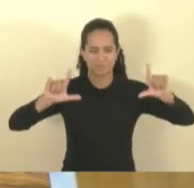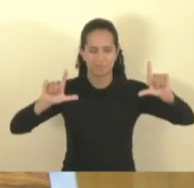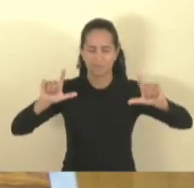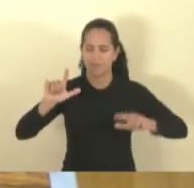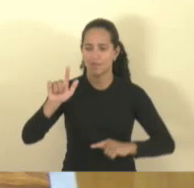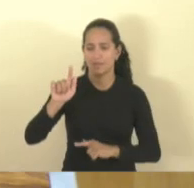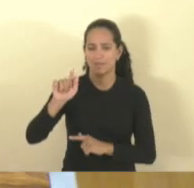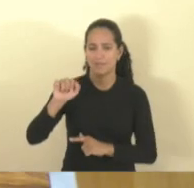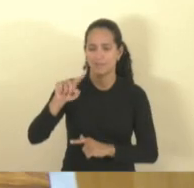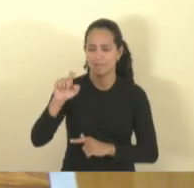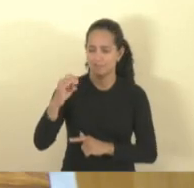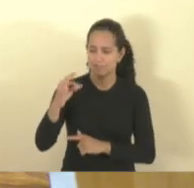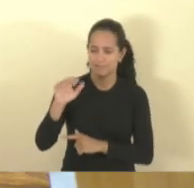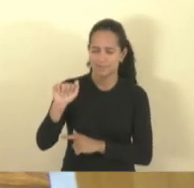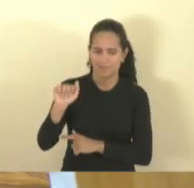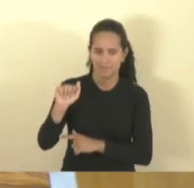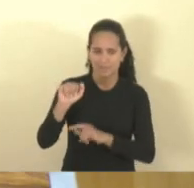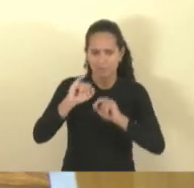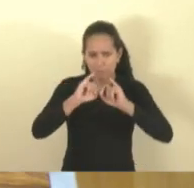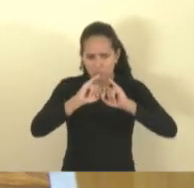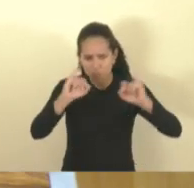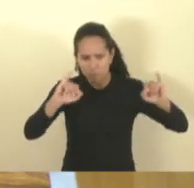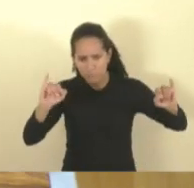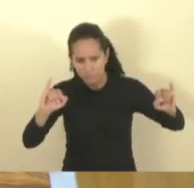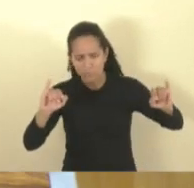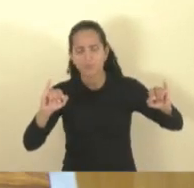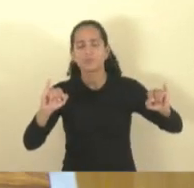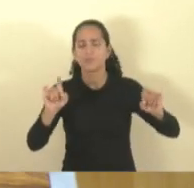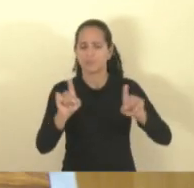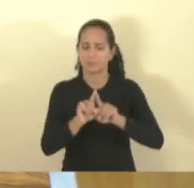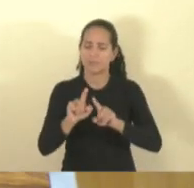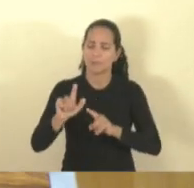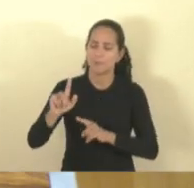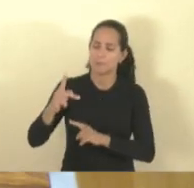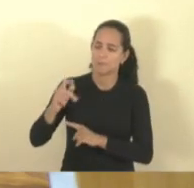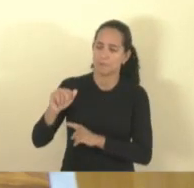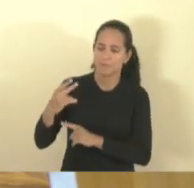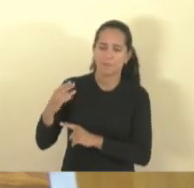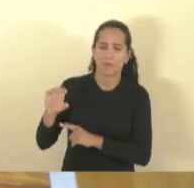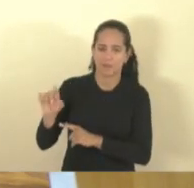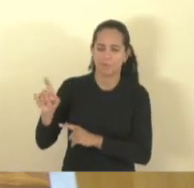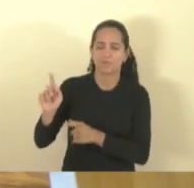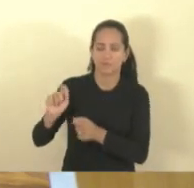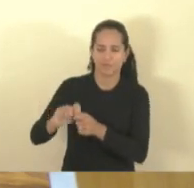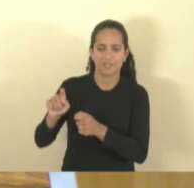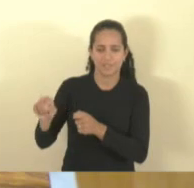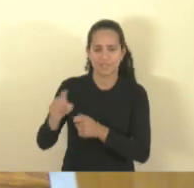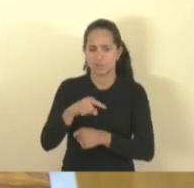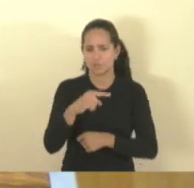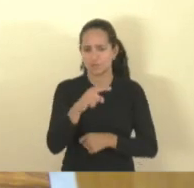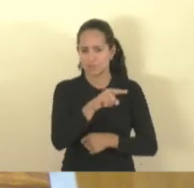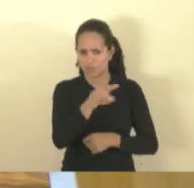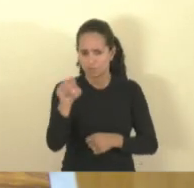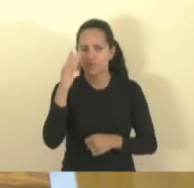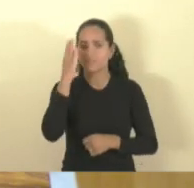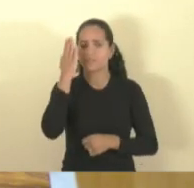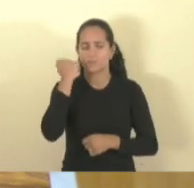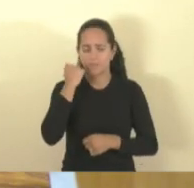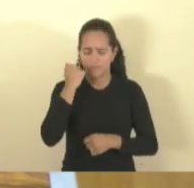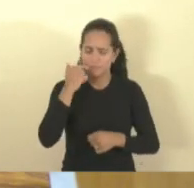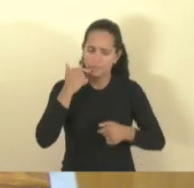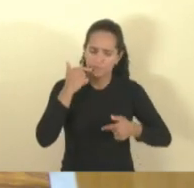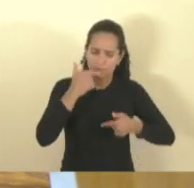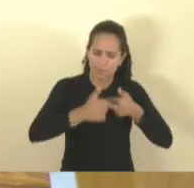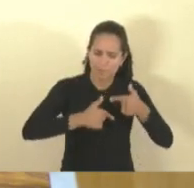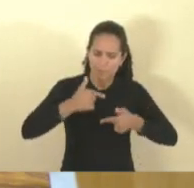Pablo fez, e a ser divulgado, porque cada um de vocês sabe o quanto se dedicou